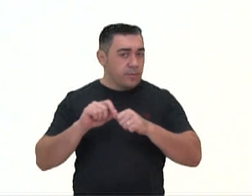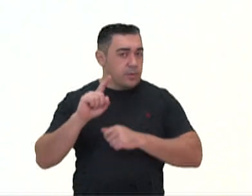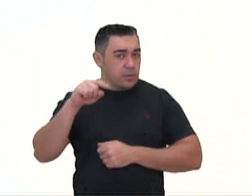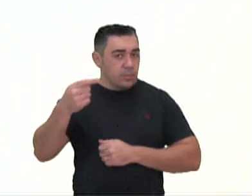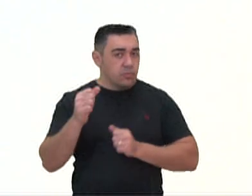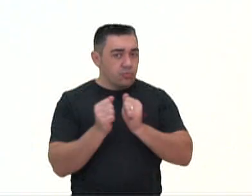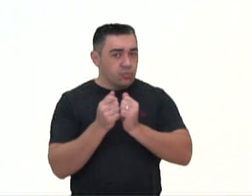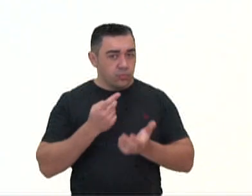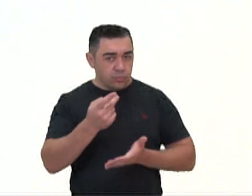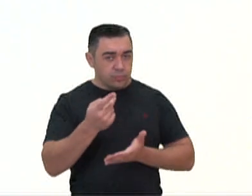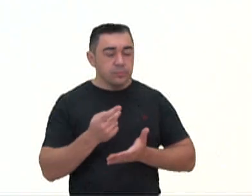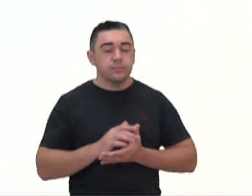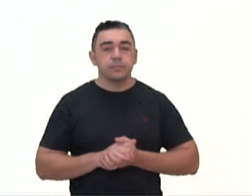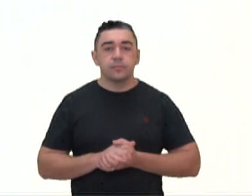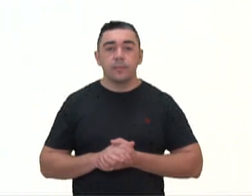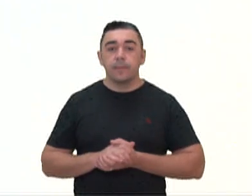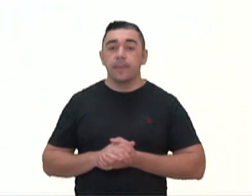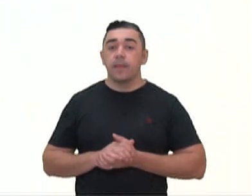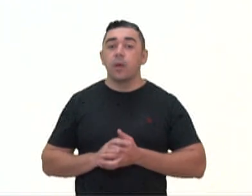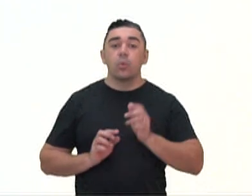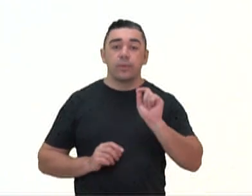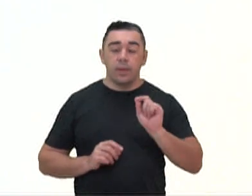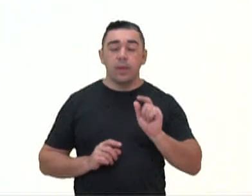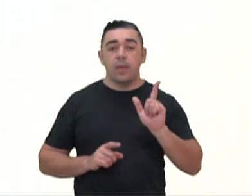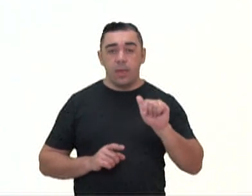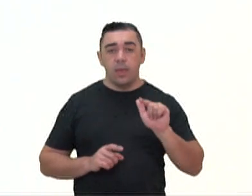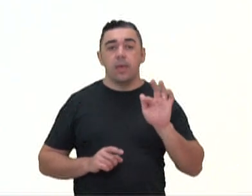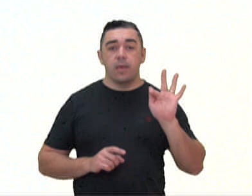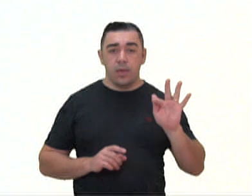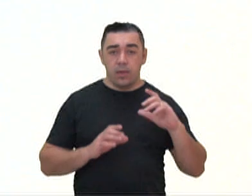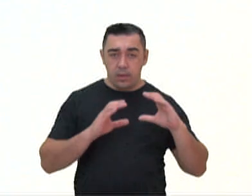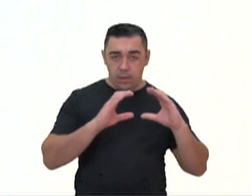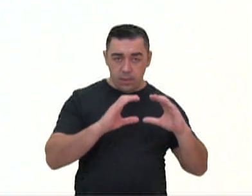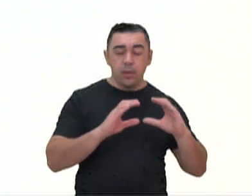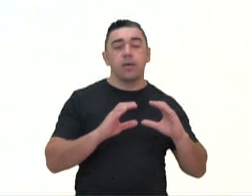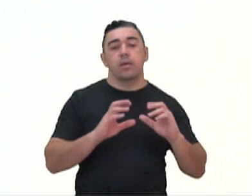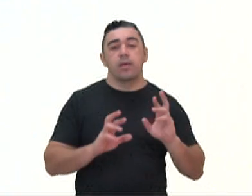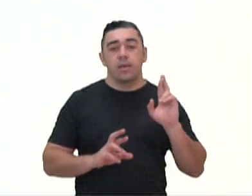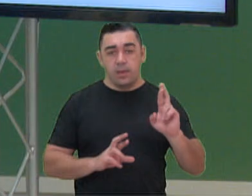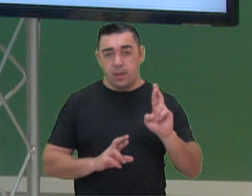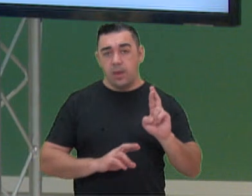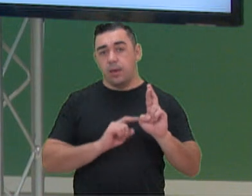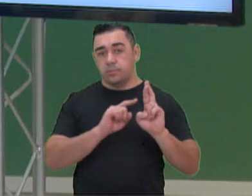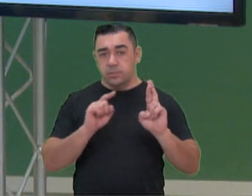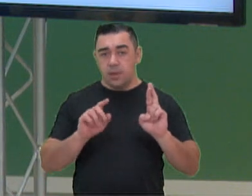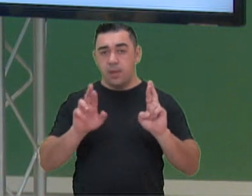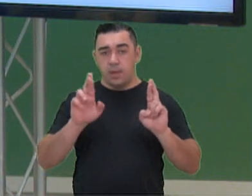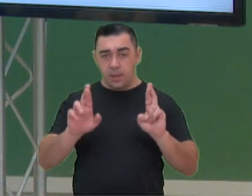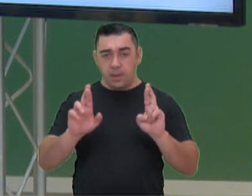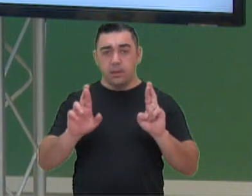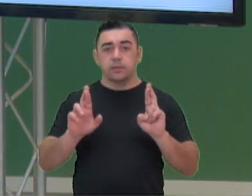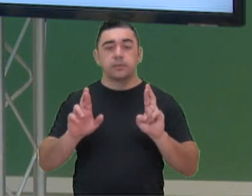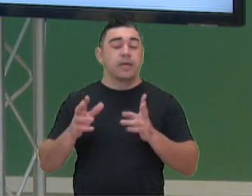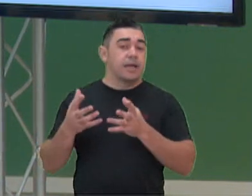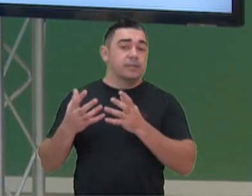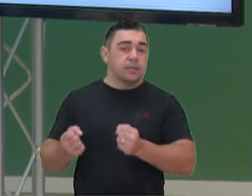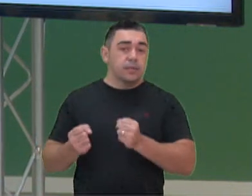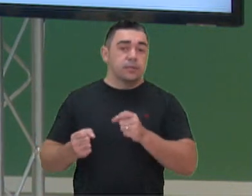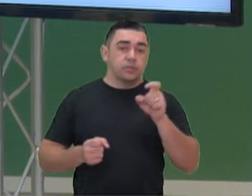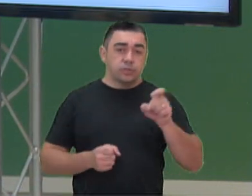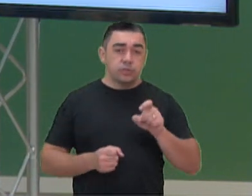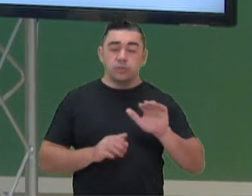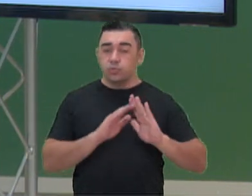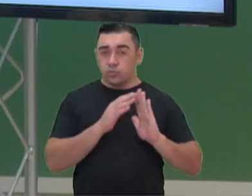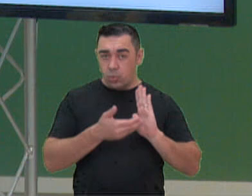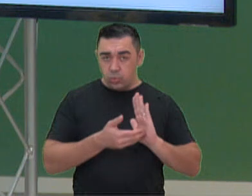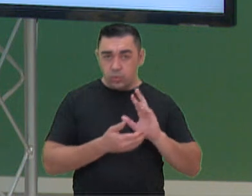juntos. É uma função dada de reais em reais. O domínio, valores aceitos de x são todos os